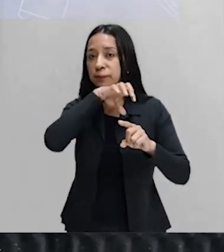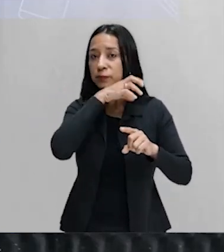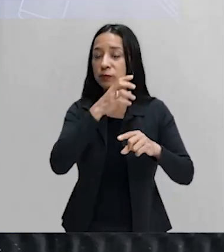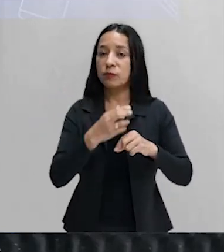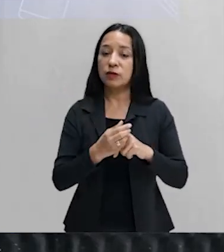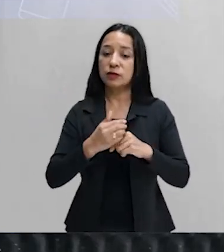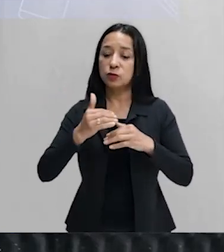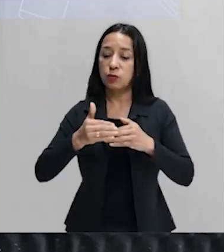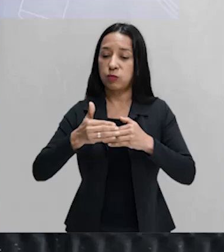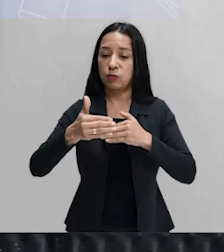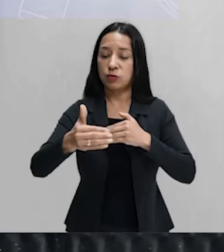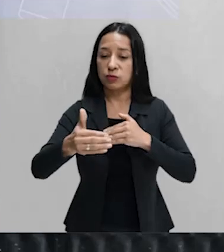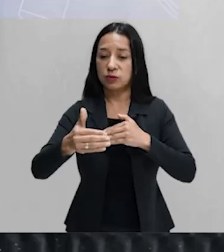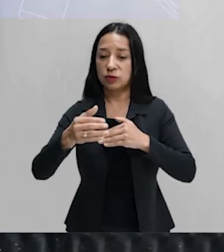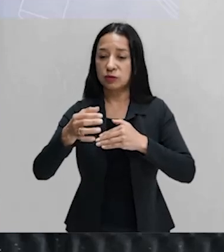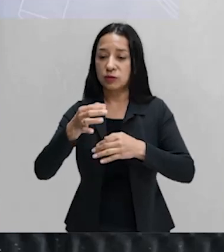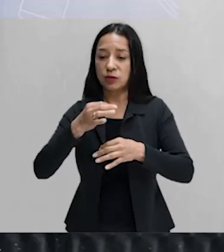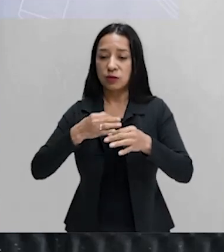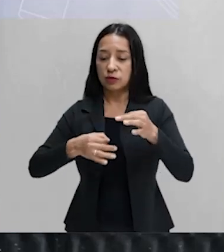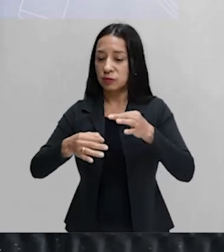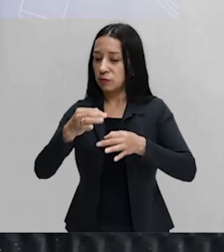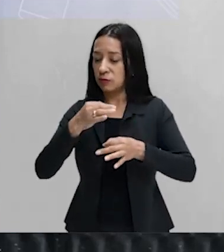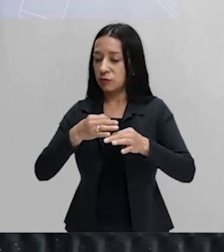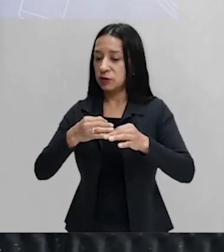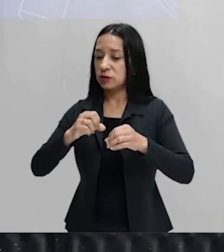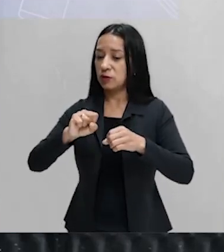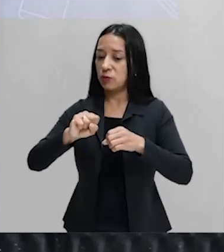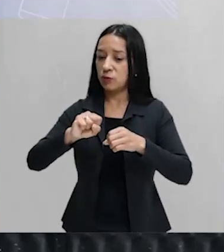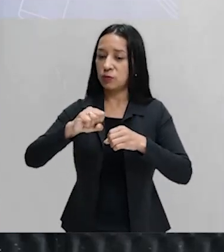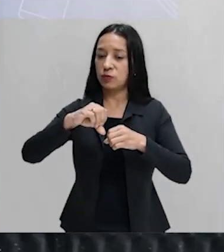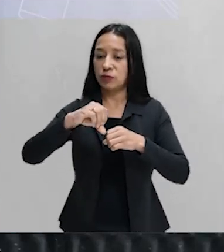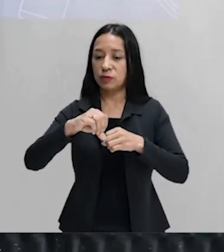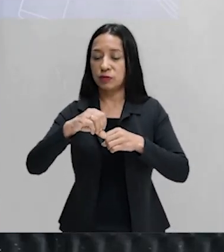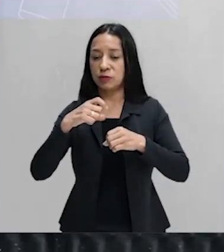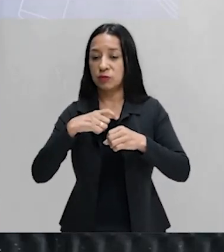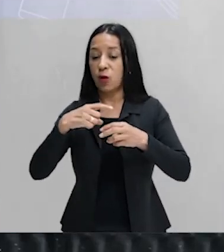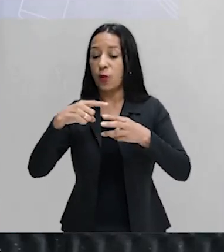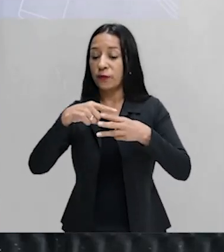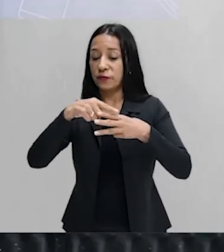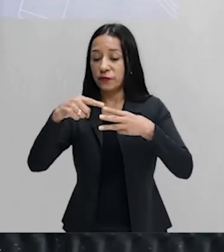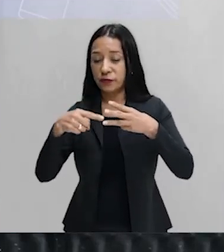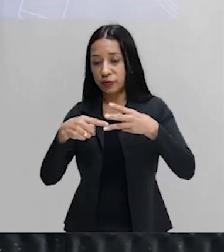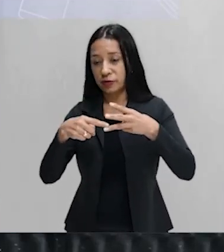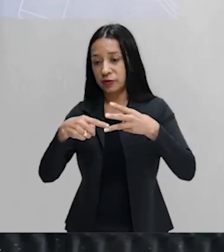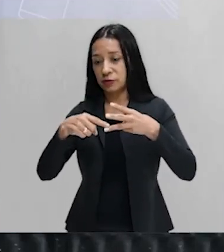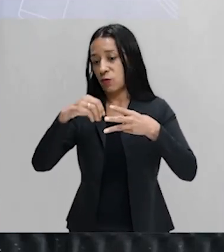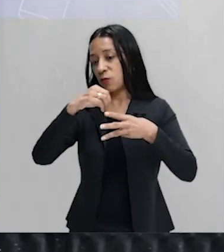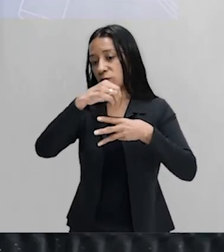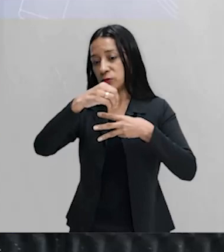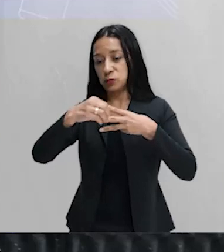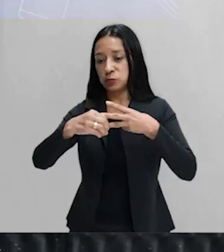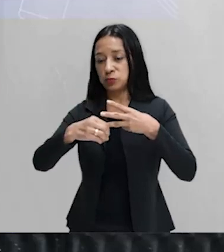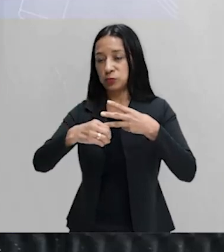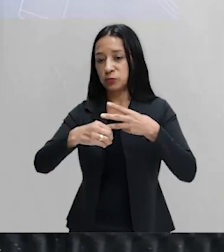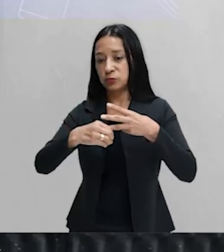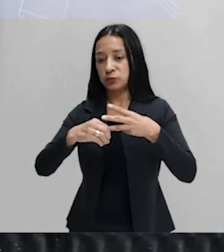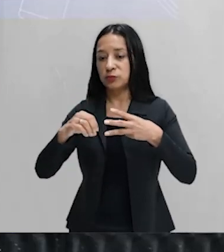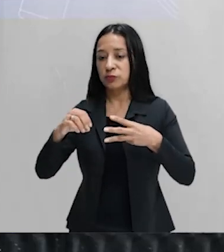durante o processo de formação do embrião, ele pode formar três folhetos embrionários. Então, a gente diz que ele